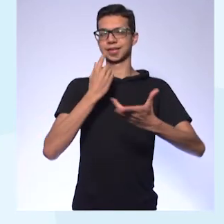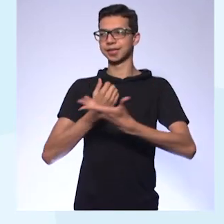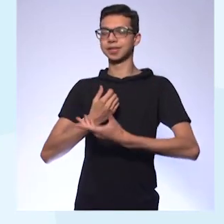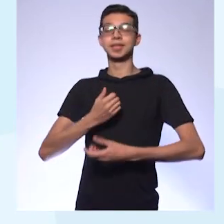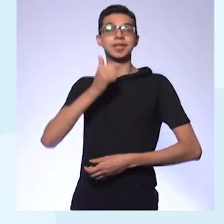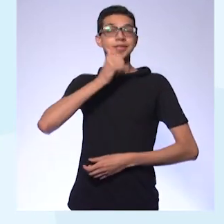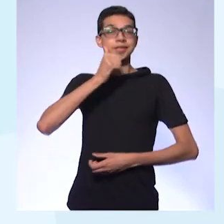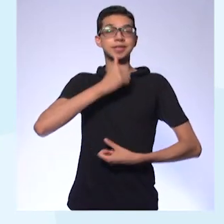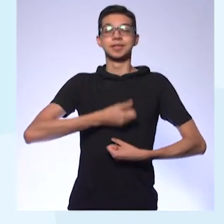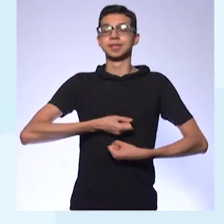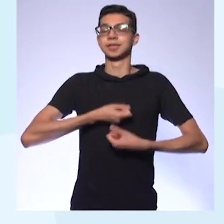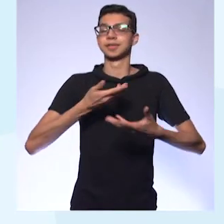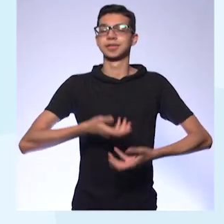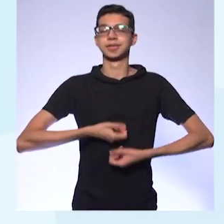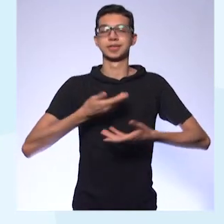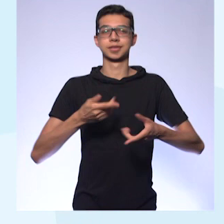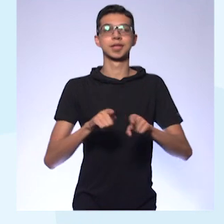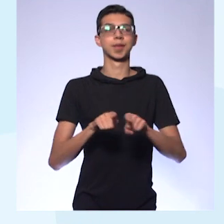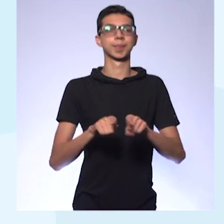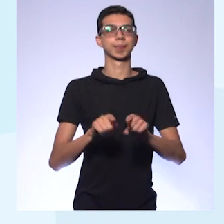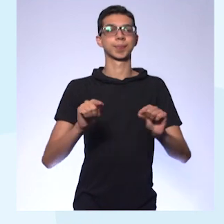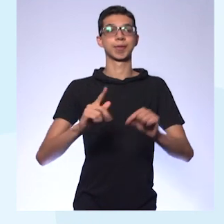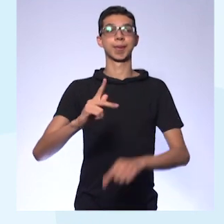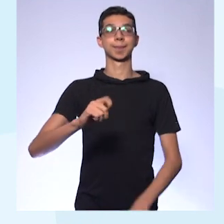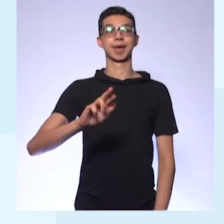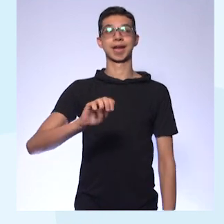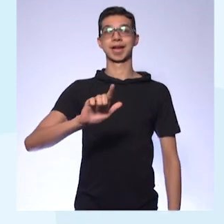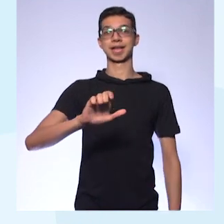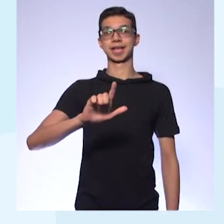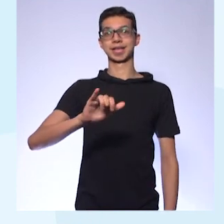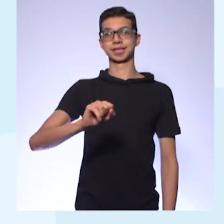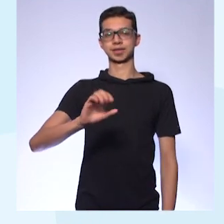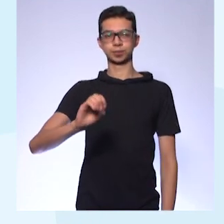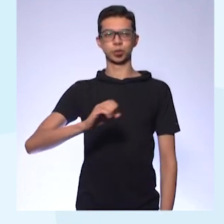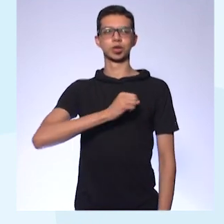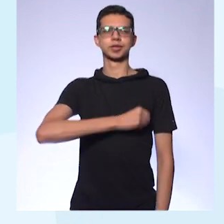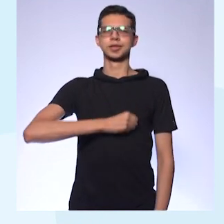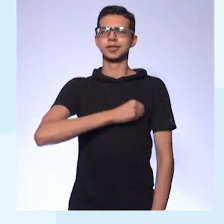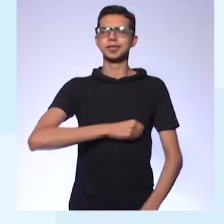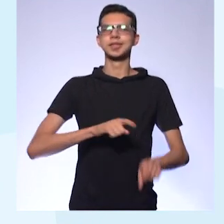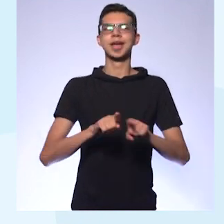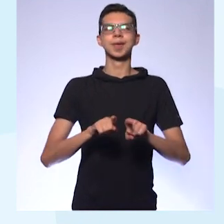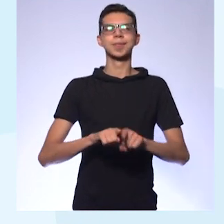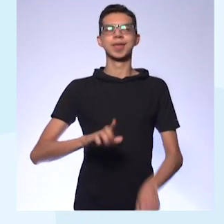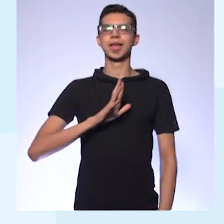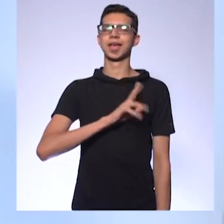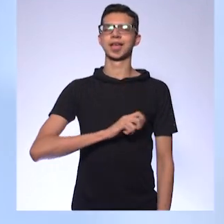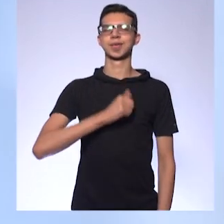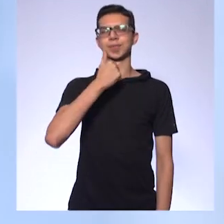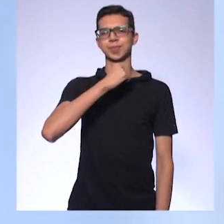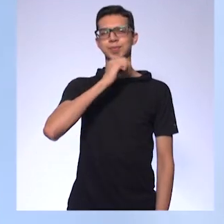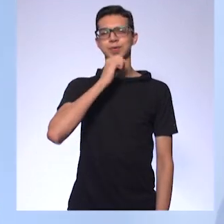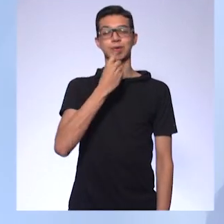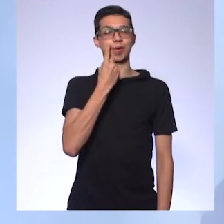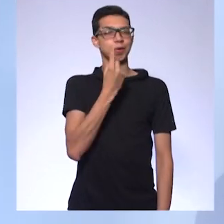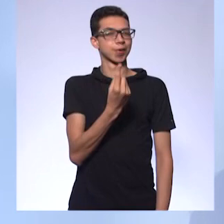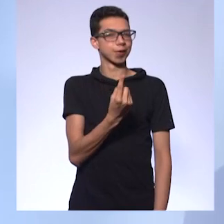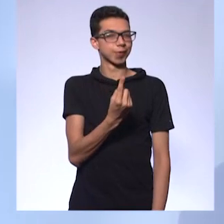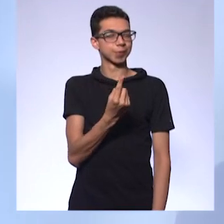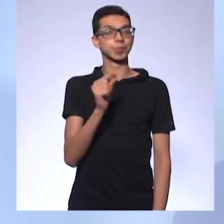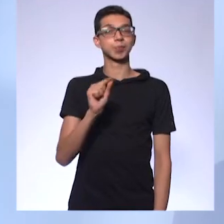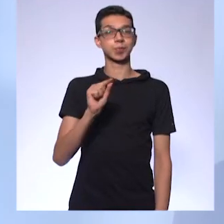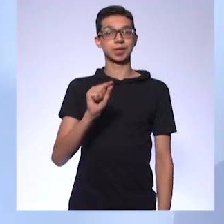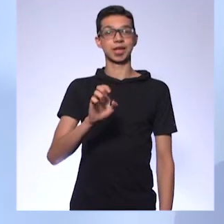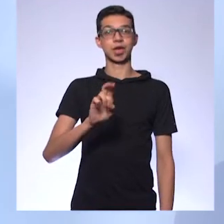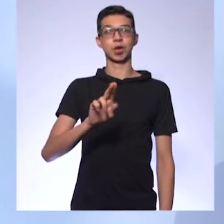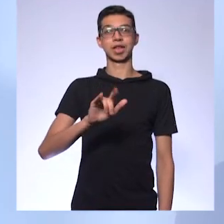feminino, paralelismos, saudades, amor materno. Não, olha só. Eu lírico feminino, sim, é a mulher